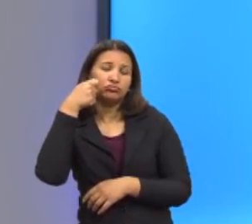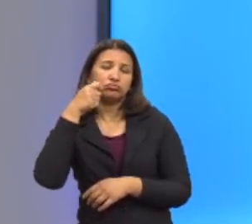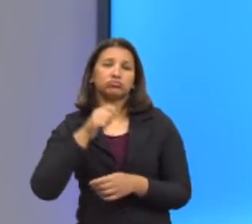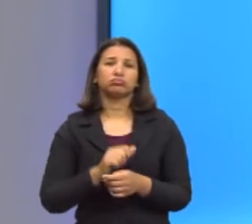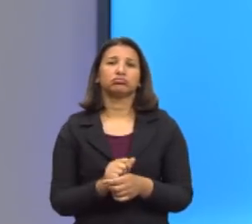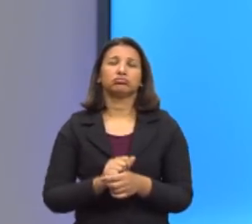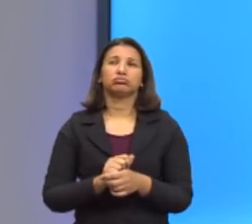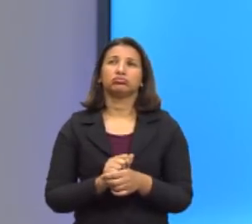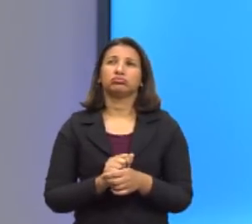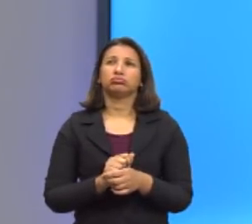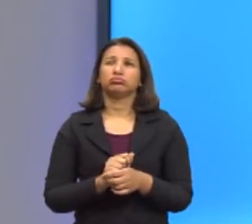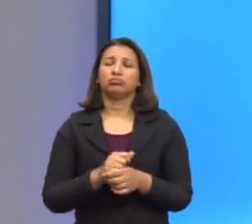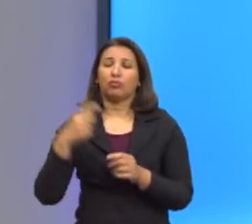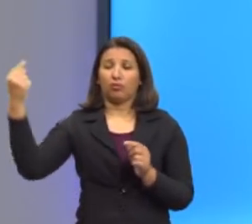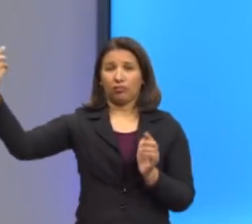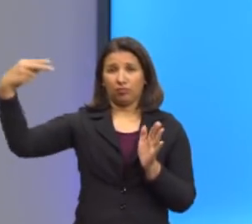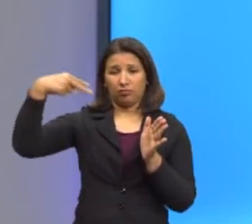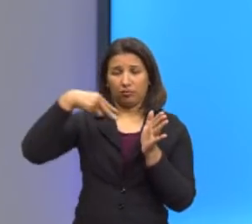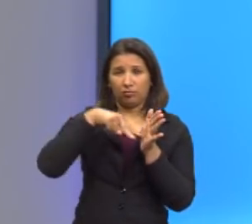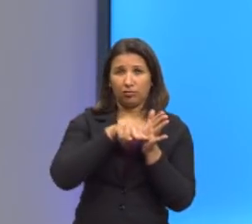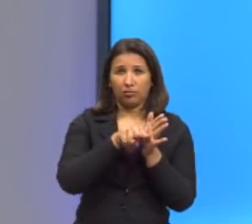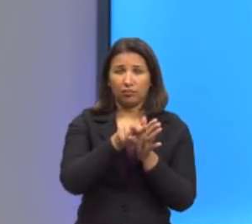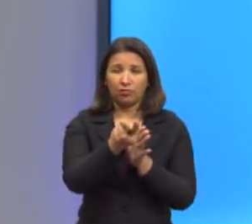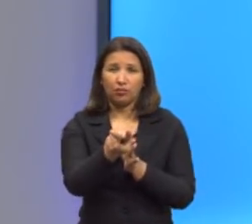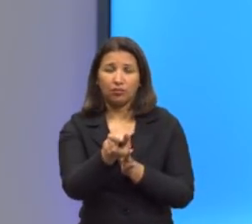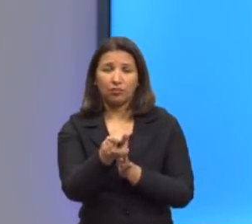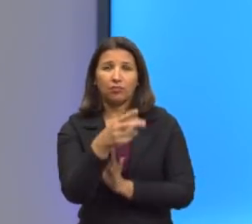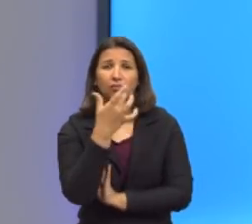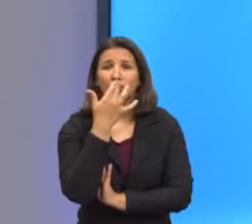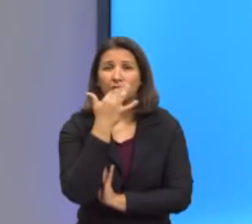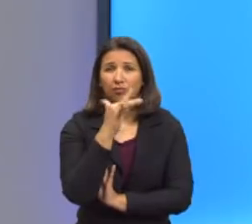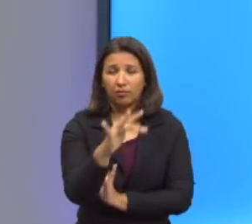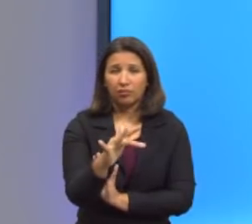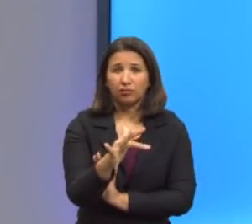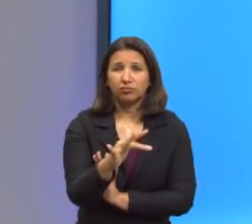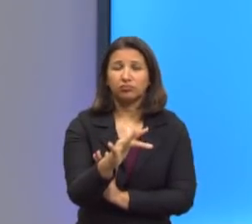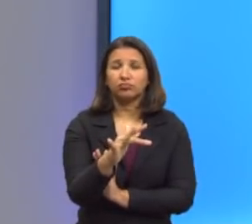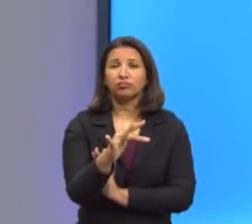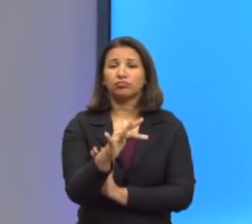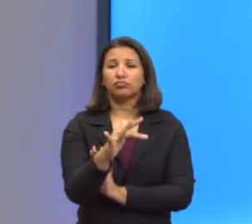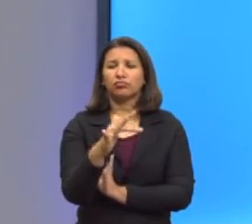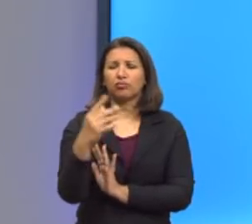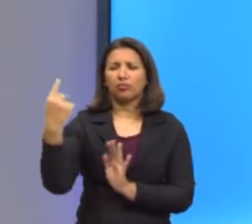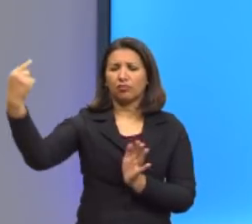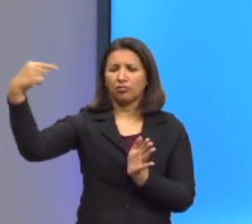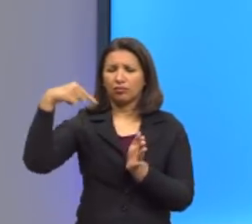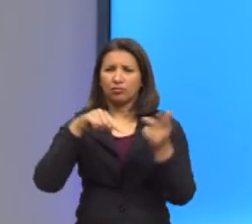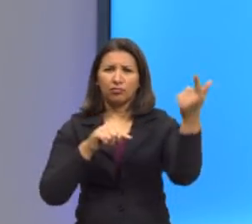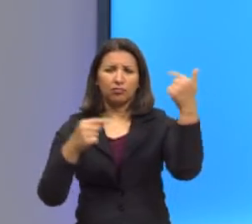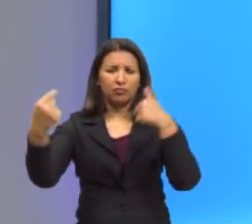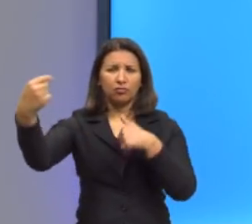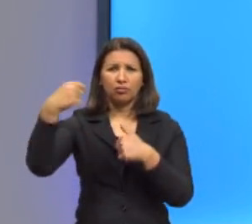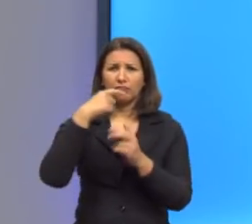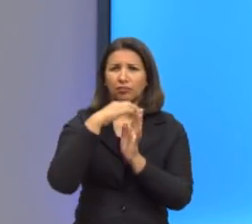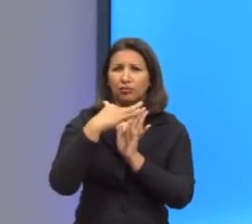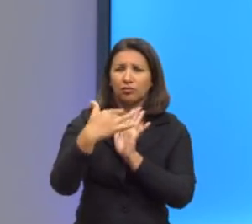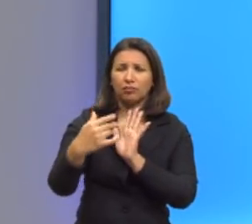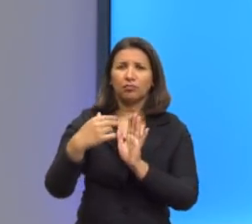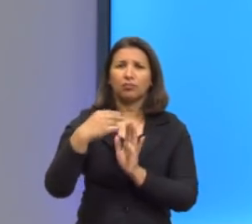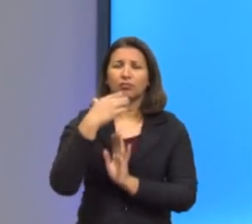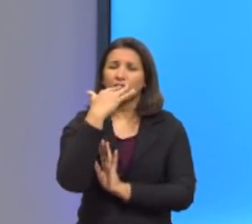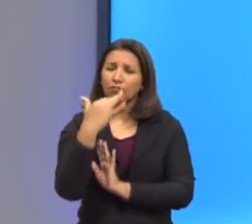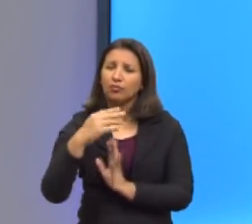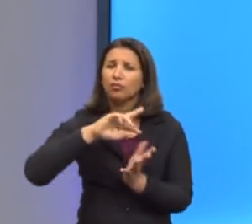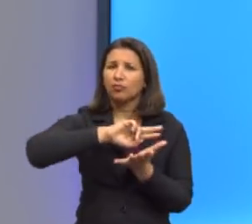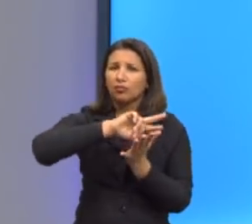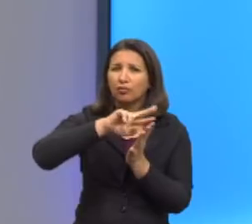azul. O objeto vermelho, ele recebe todas as cores, recebe a luz branca, né? Só que ela é policromática,